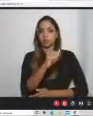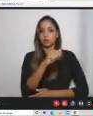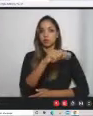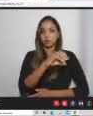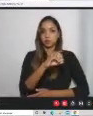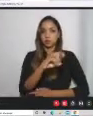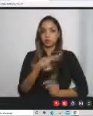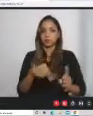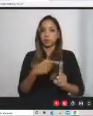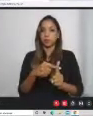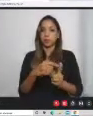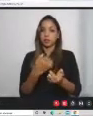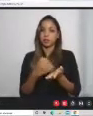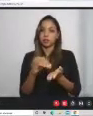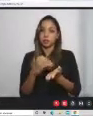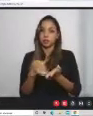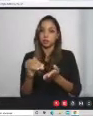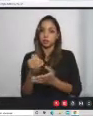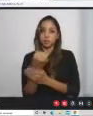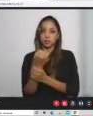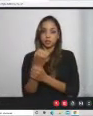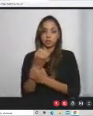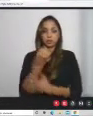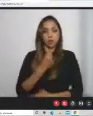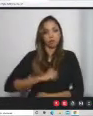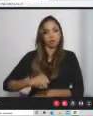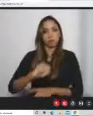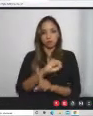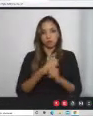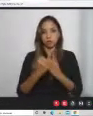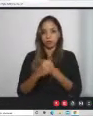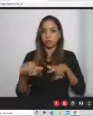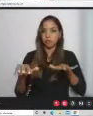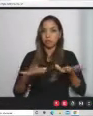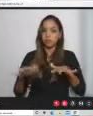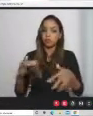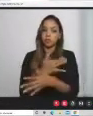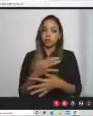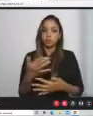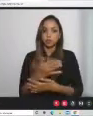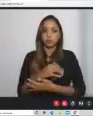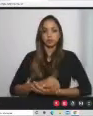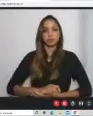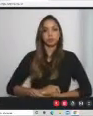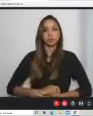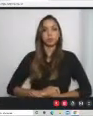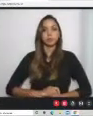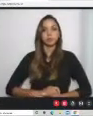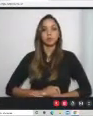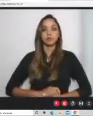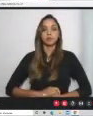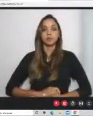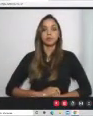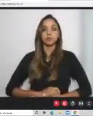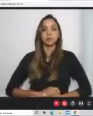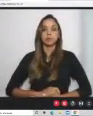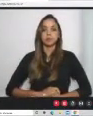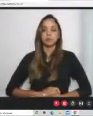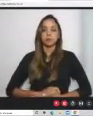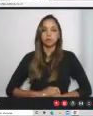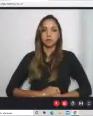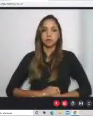extensivo à Secretaria Municipal de Segurança e Defesa Social e Mobilidade Urbana, SESDEM, o aumento no número de concessões